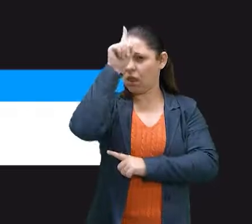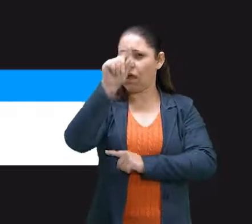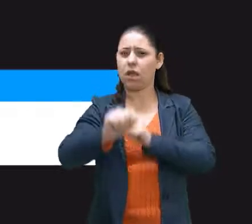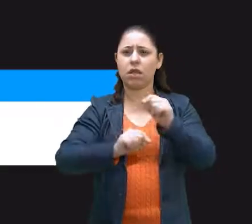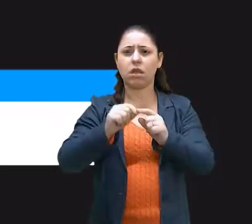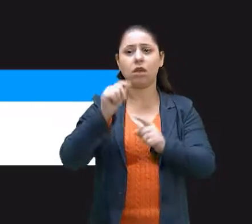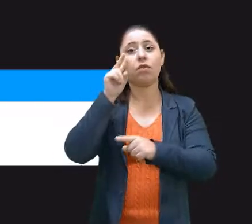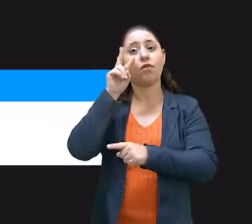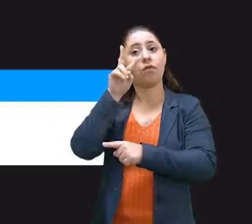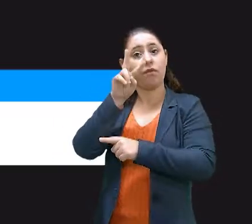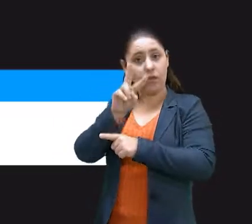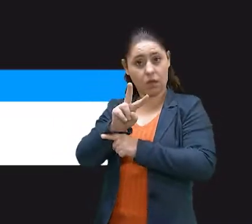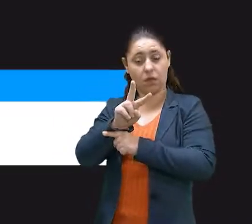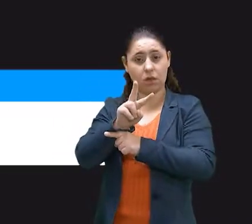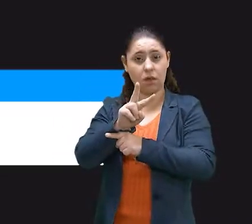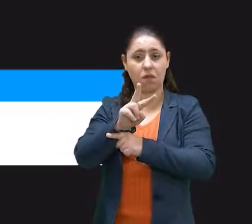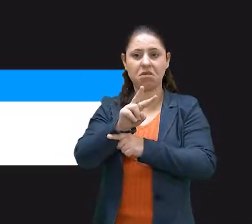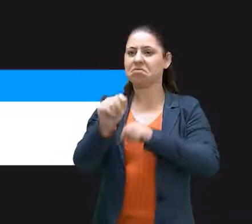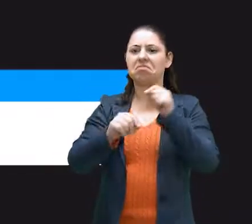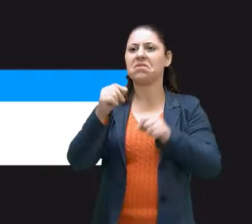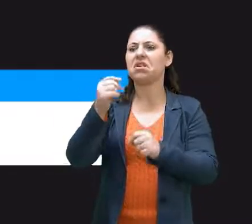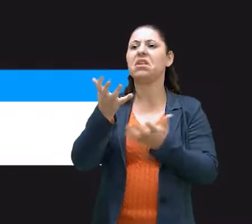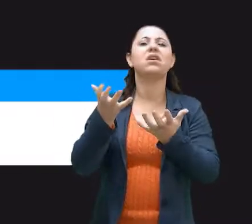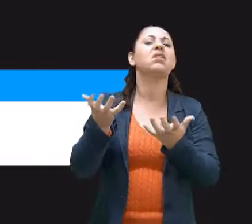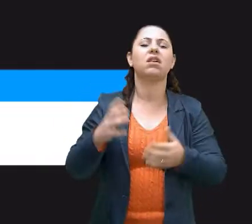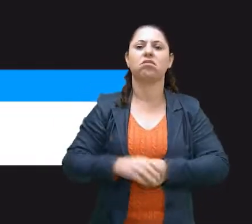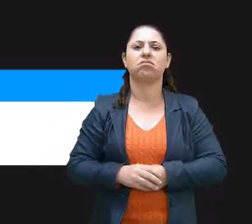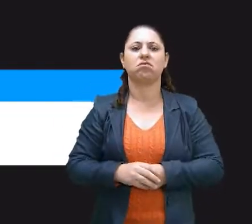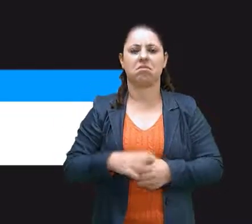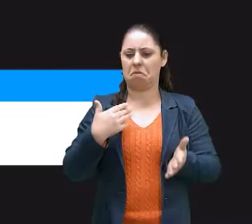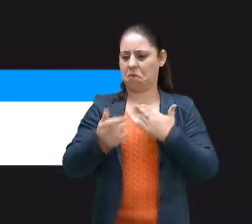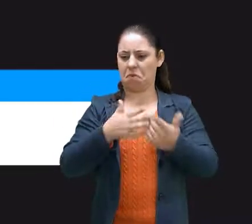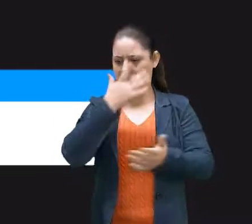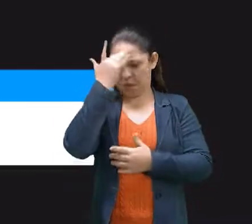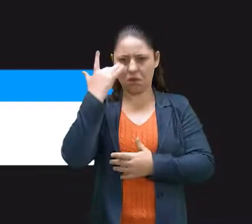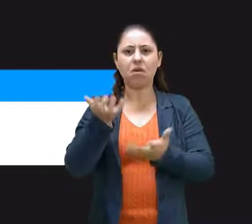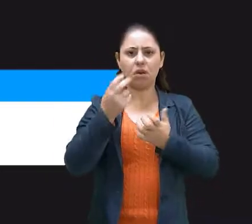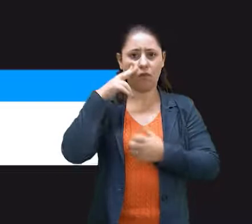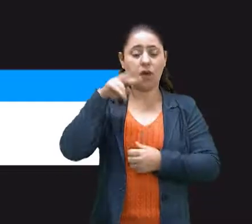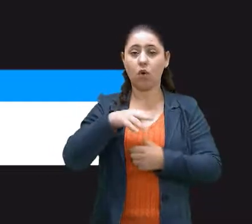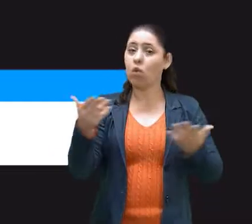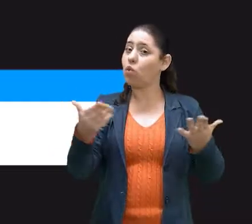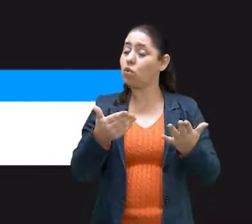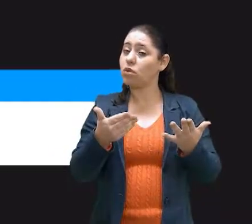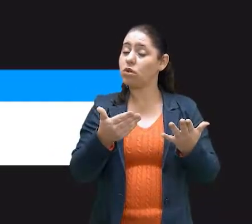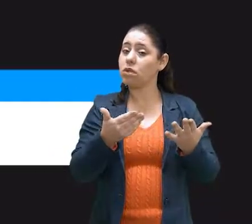poder colocar a ideia de que assiste quem